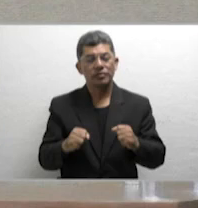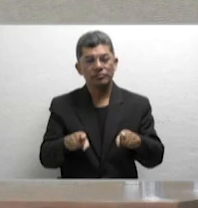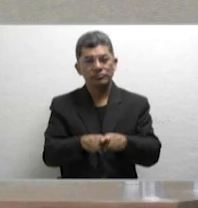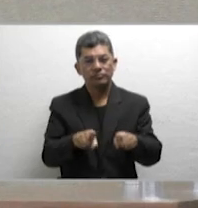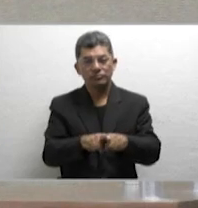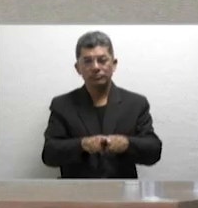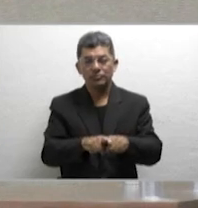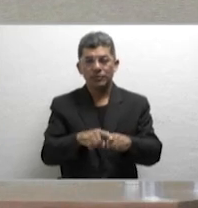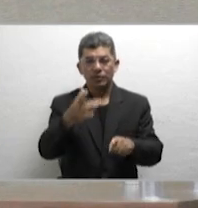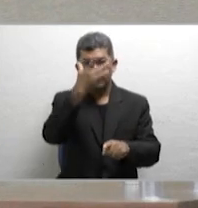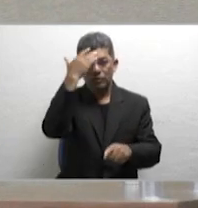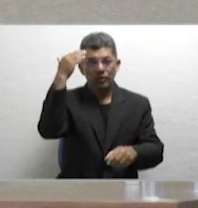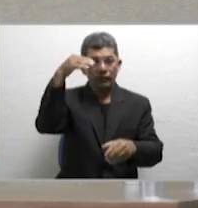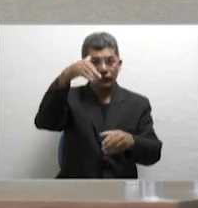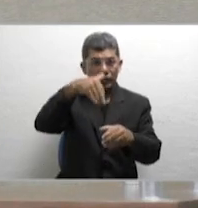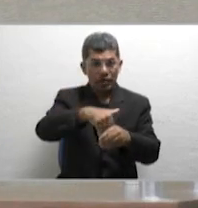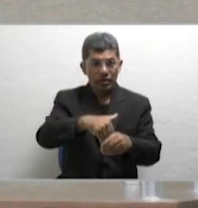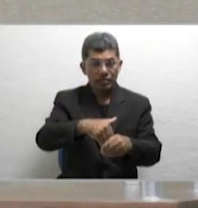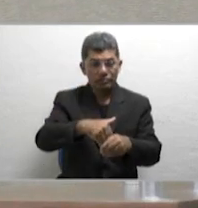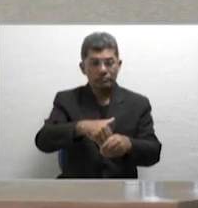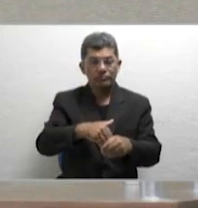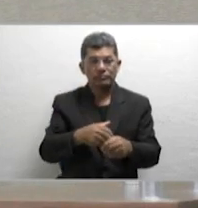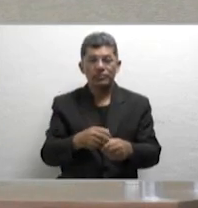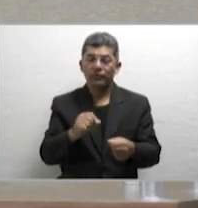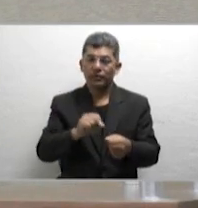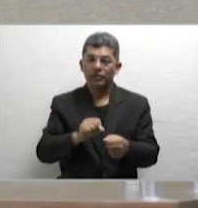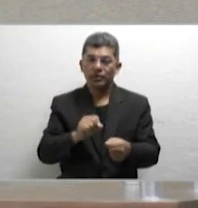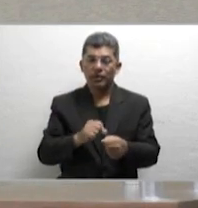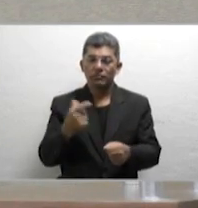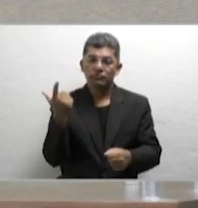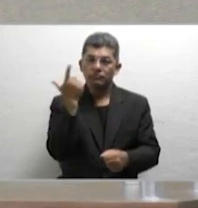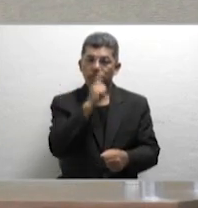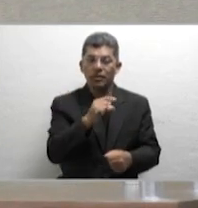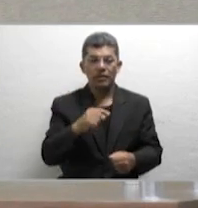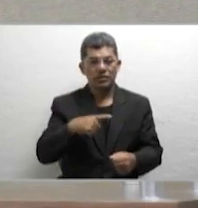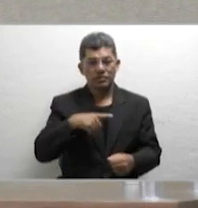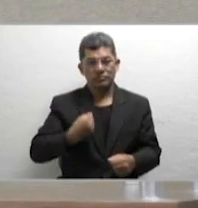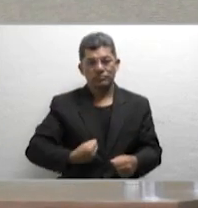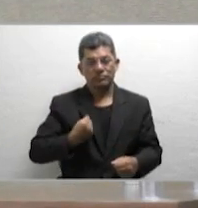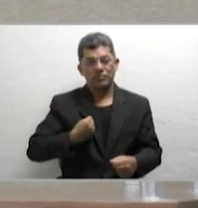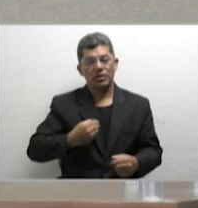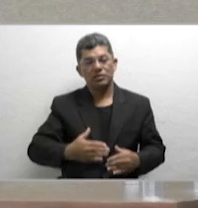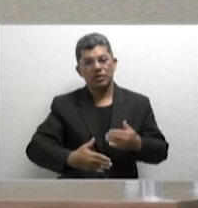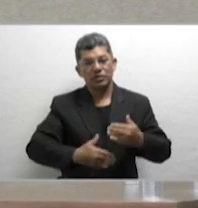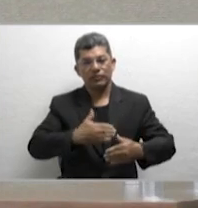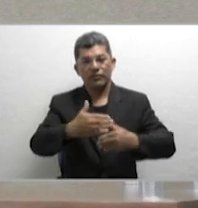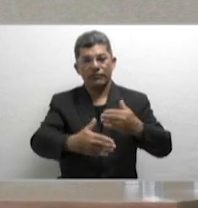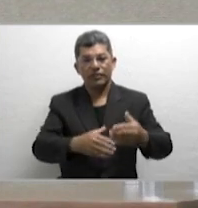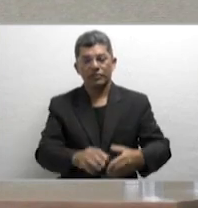aqueles eleitores que decidiram nos posicionar aqui para estarmos desenvolvendo